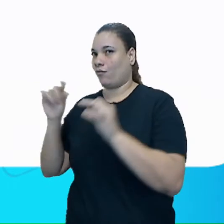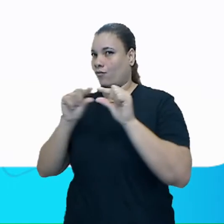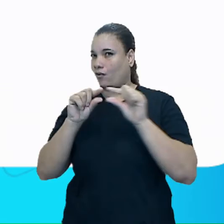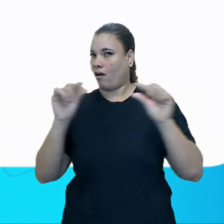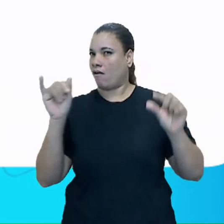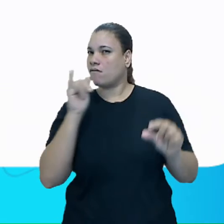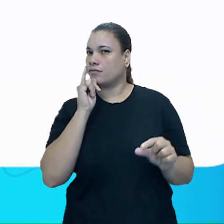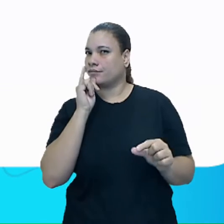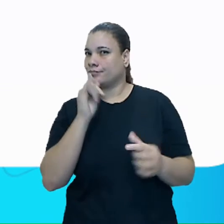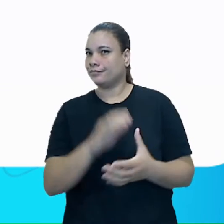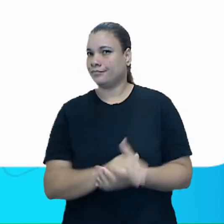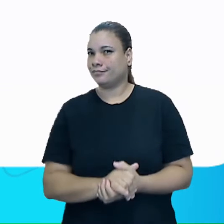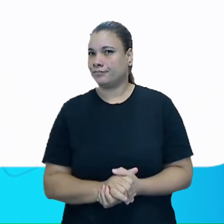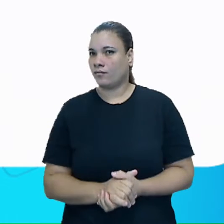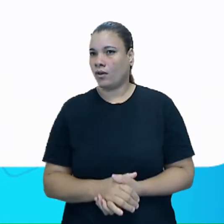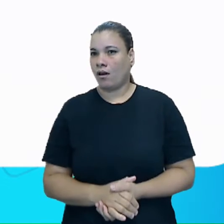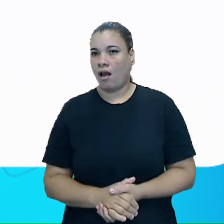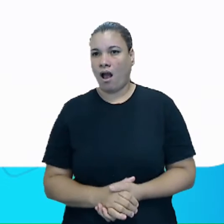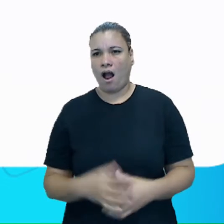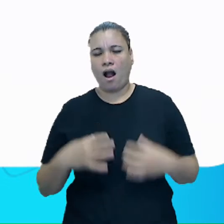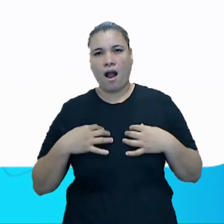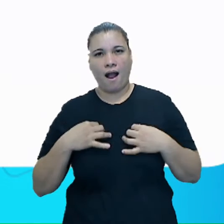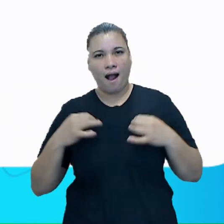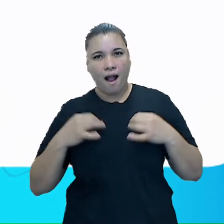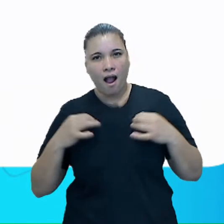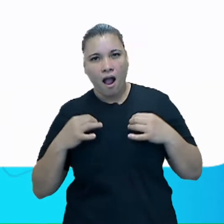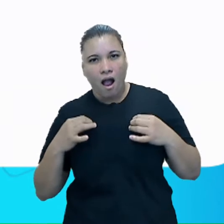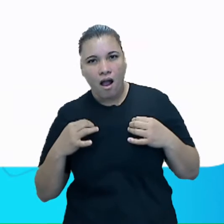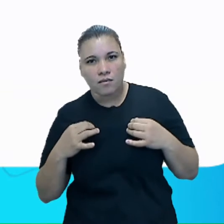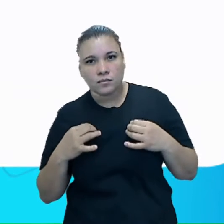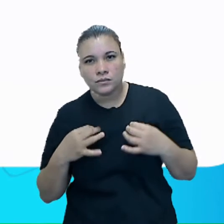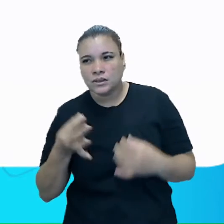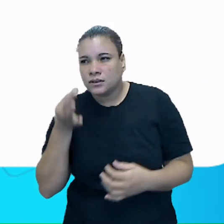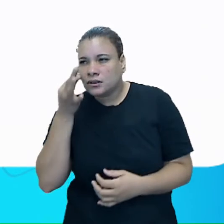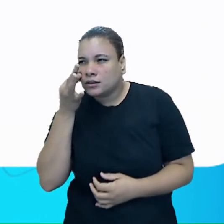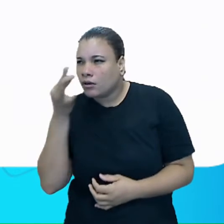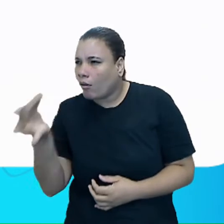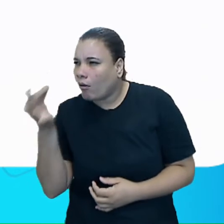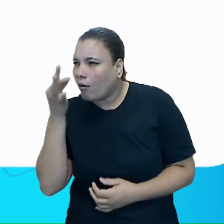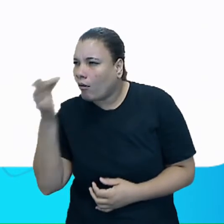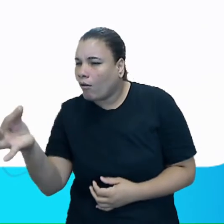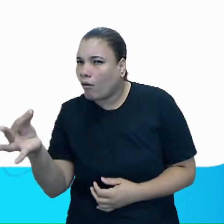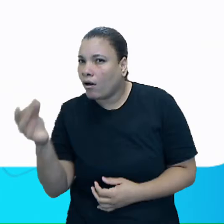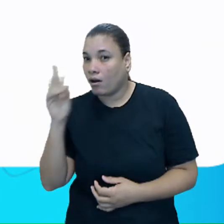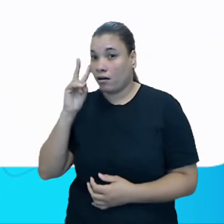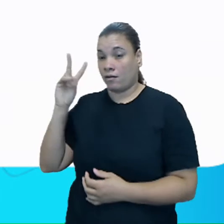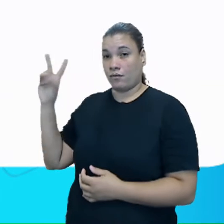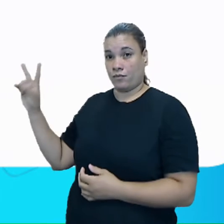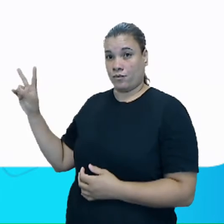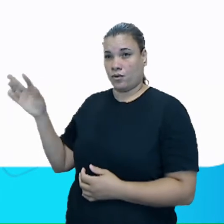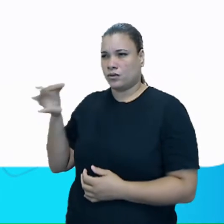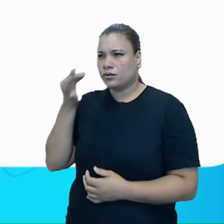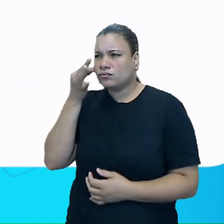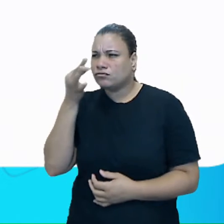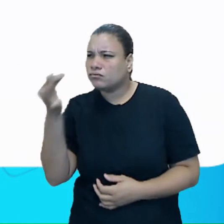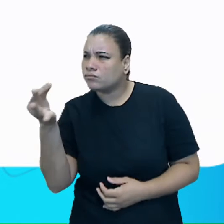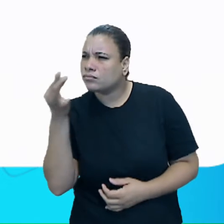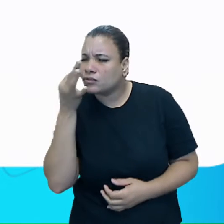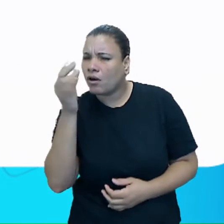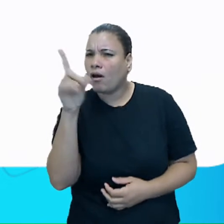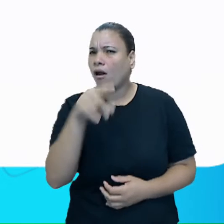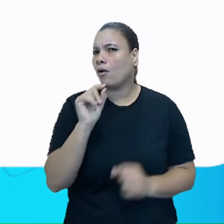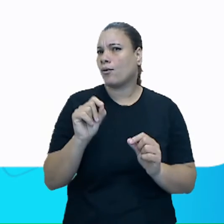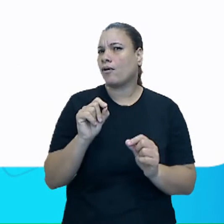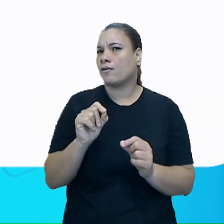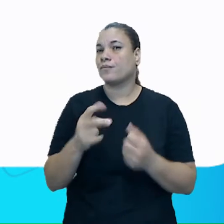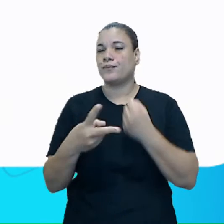interessou-se, olha o verbo, pelas camisas. Então, eu foco no meu verbo,